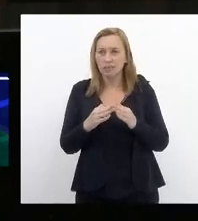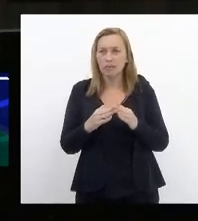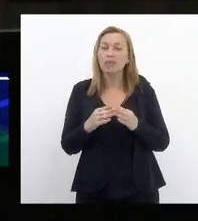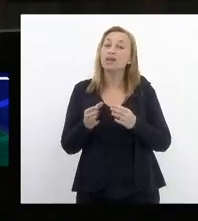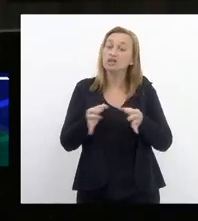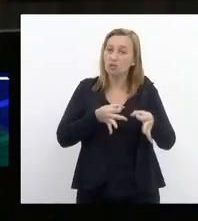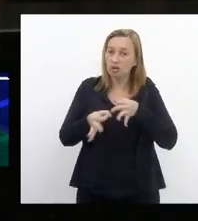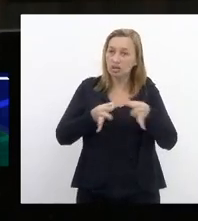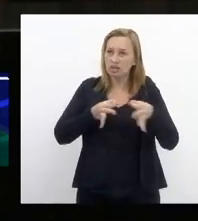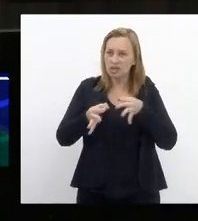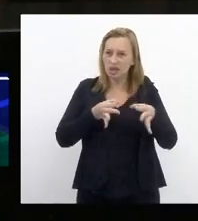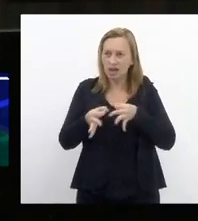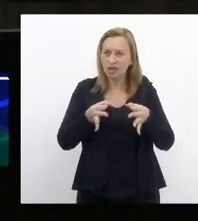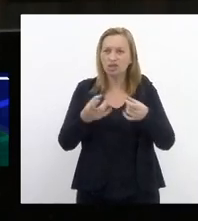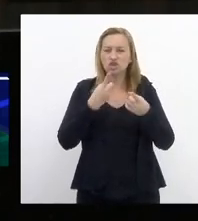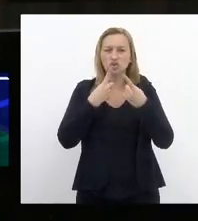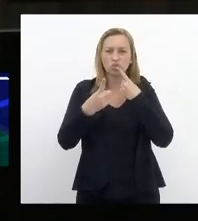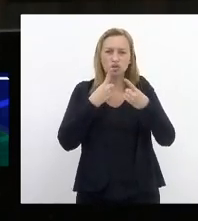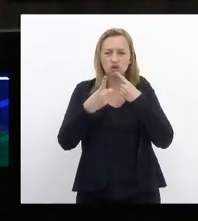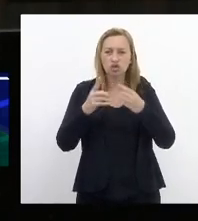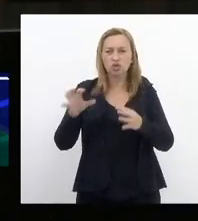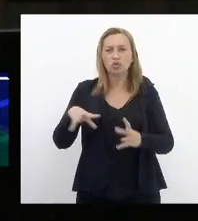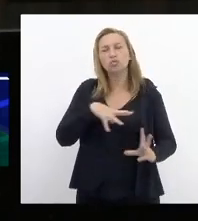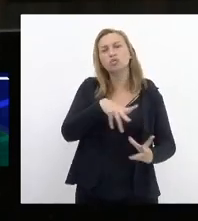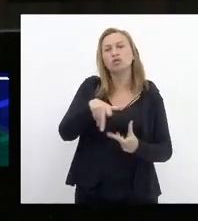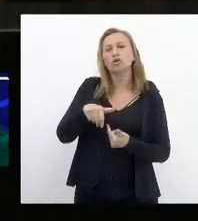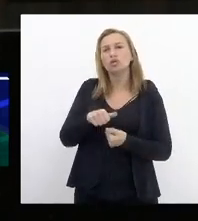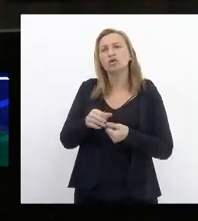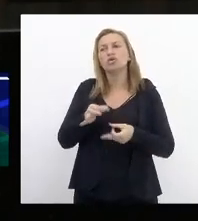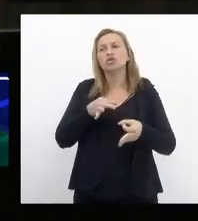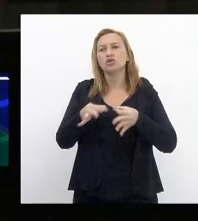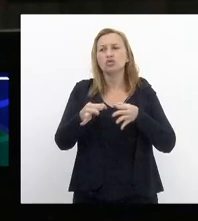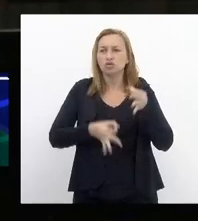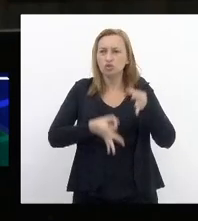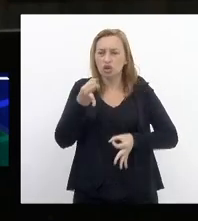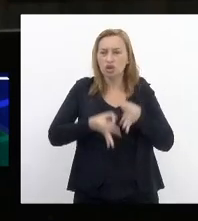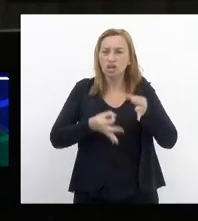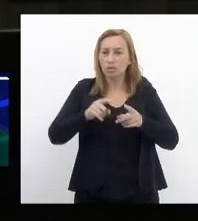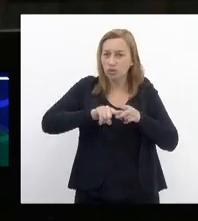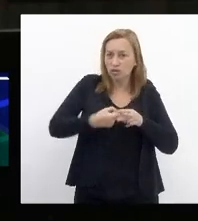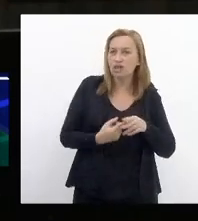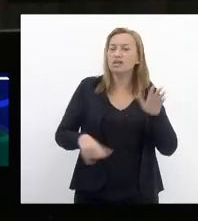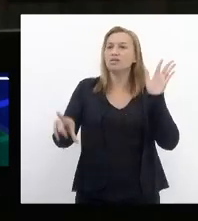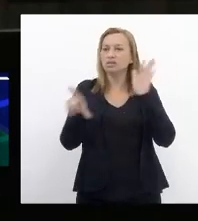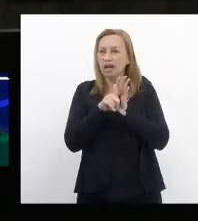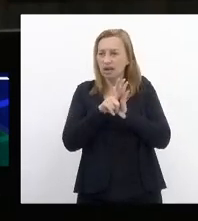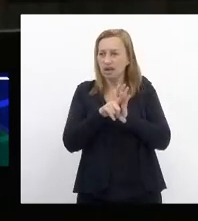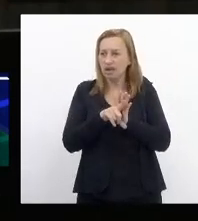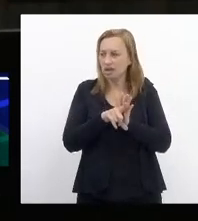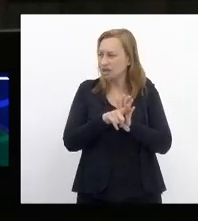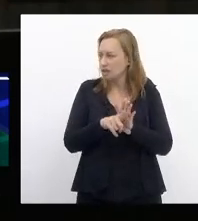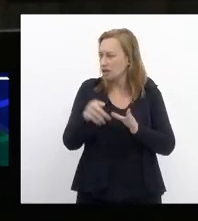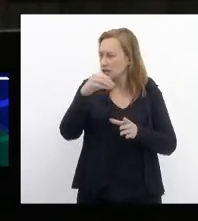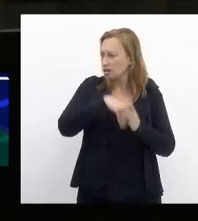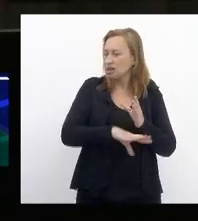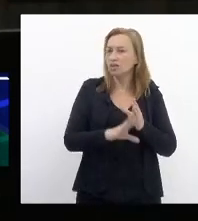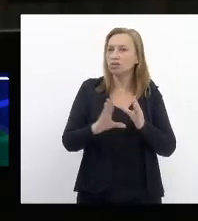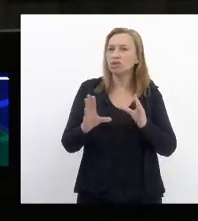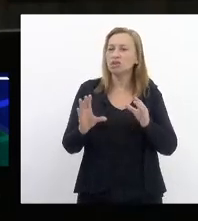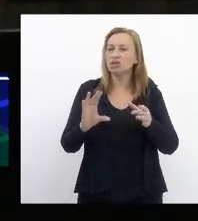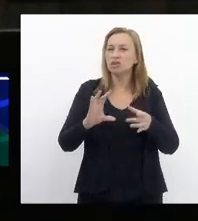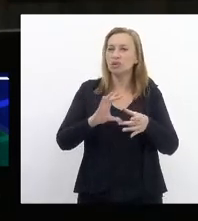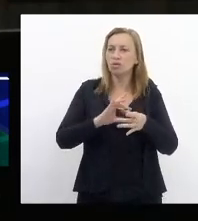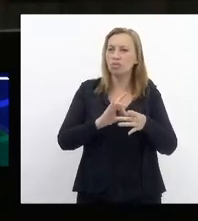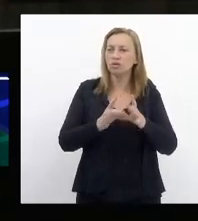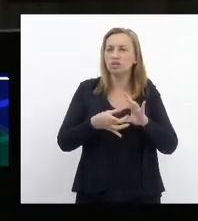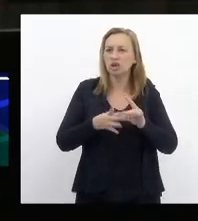se organizaram e debateram no mundo jurídico a necessidade da modificação da lei, e é dentro desse contexto que surge a